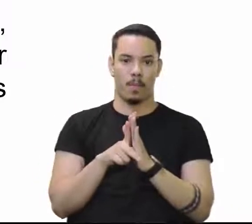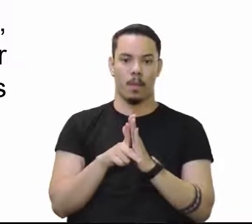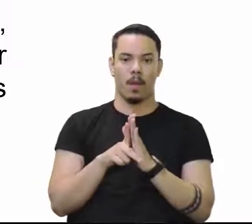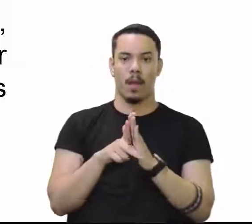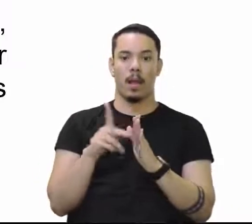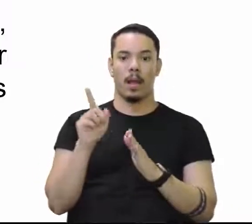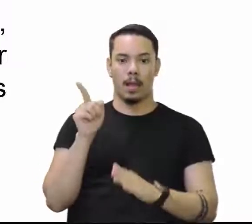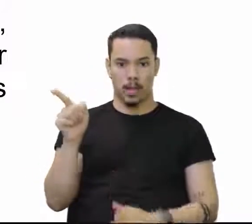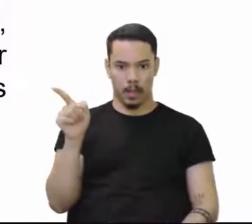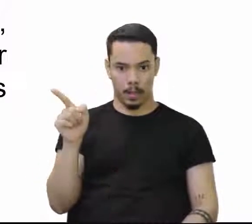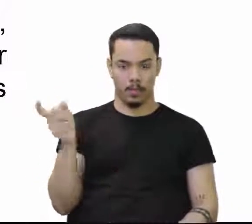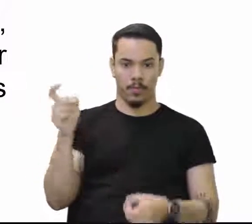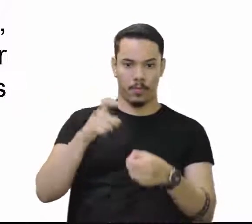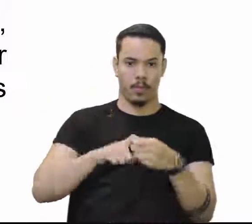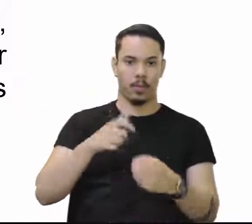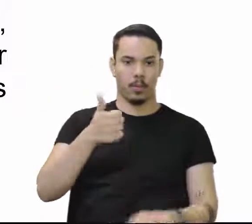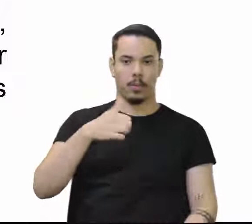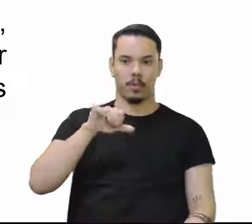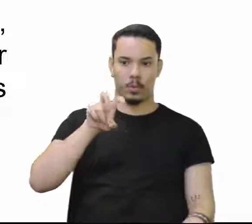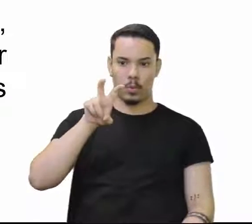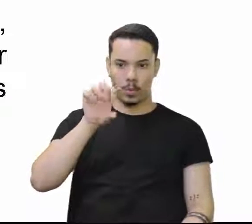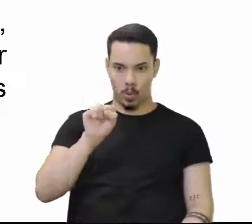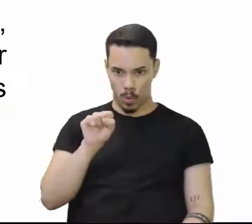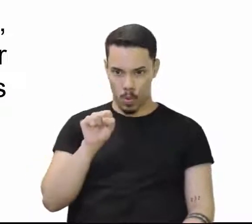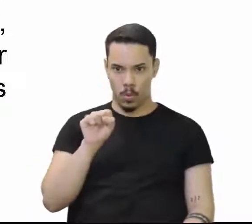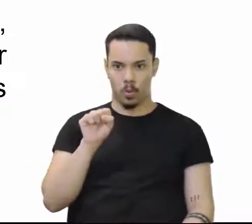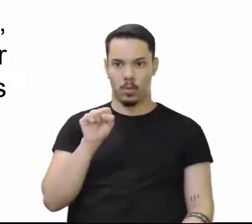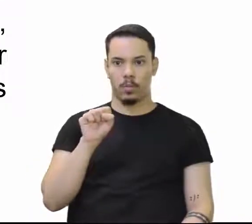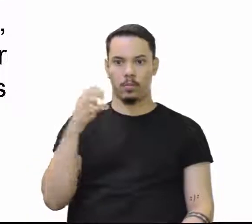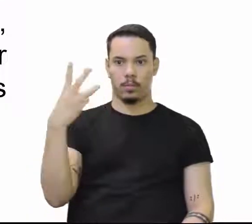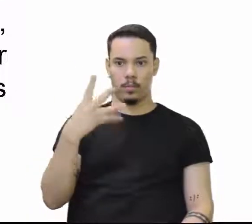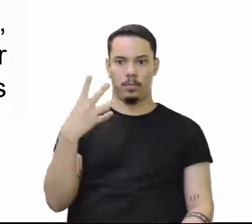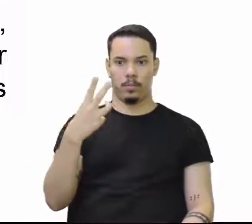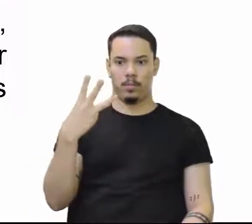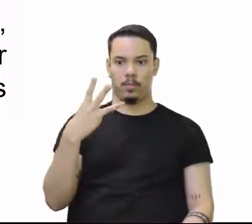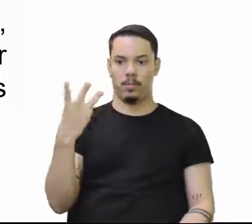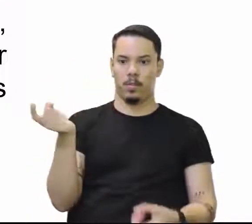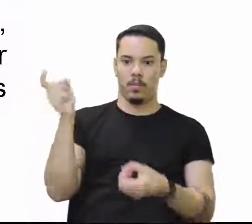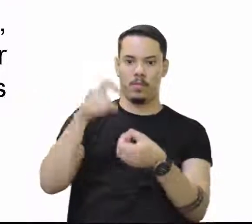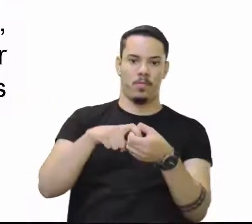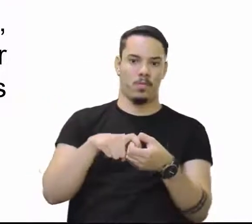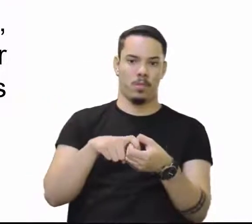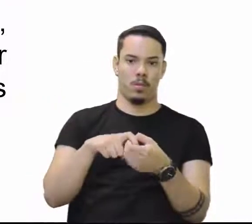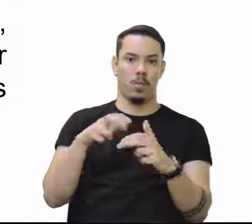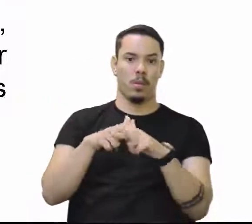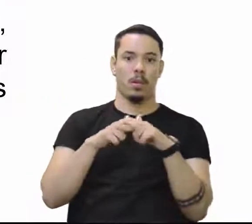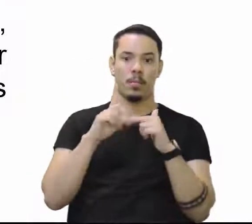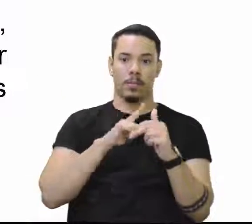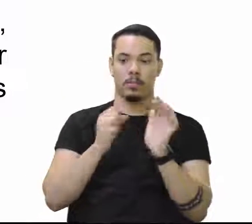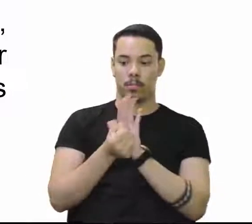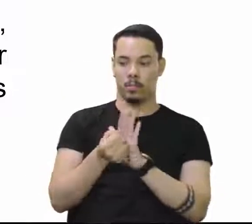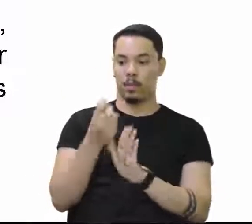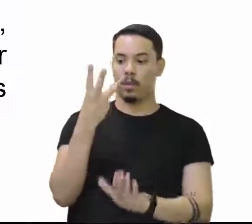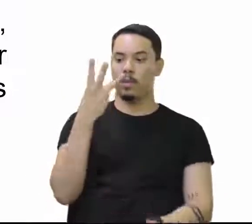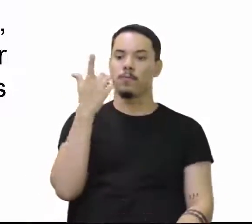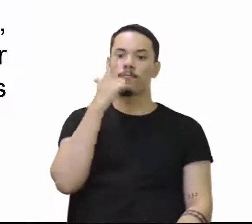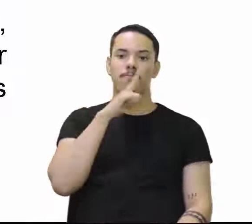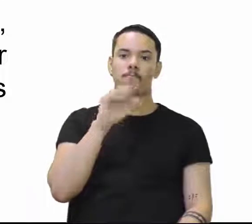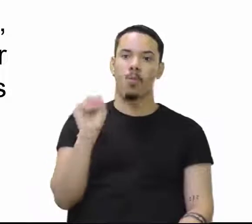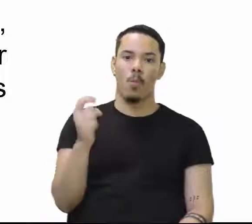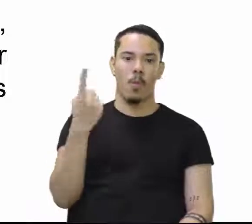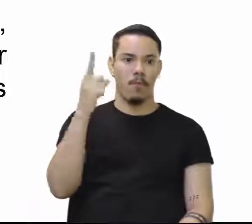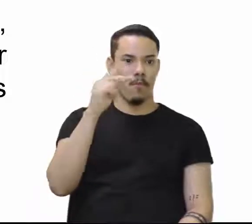volta em 58 como deputado federal, novamente. Ele tem o seu terceiro mandato como deputado federal. Então ele foi 3 vezes, uma